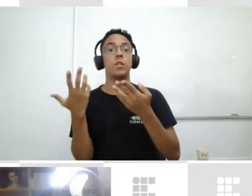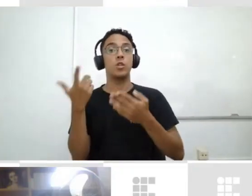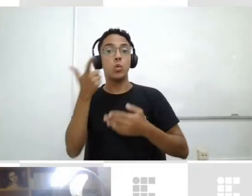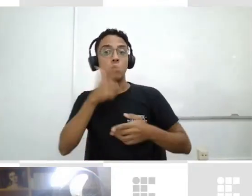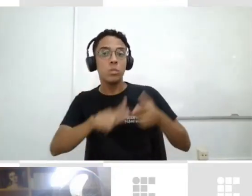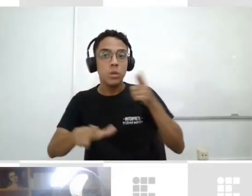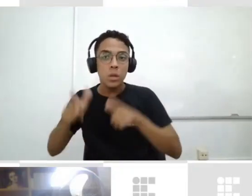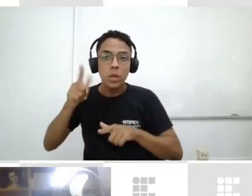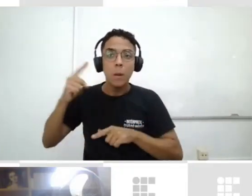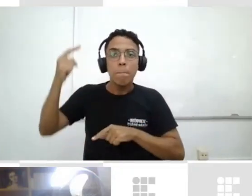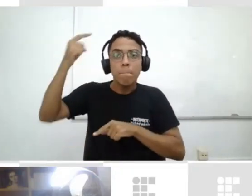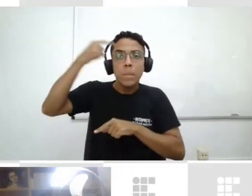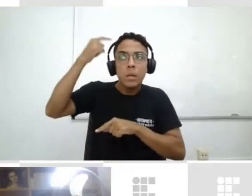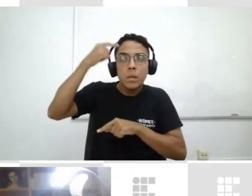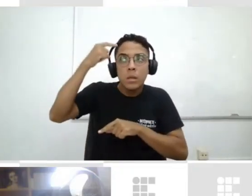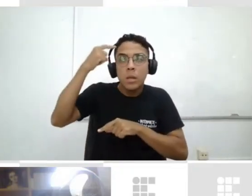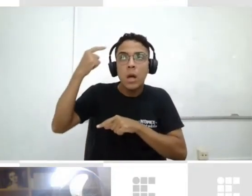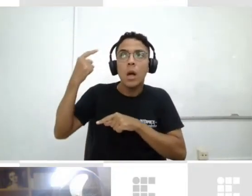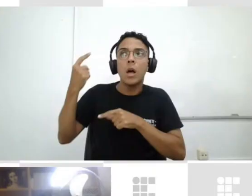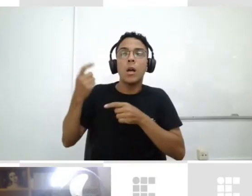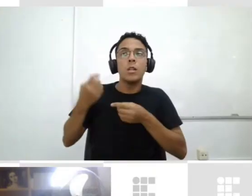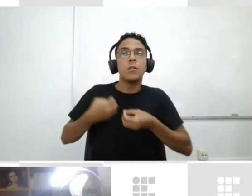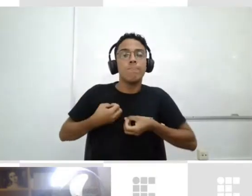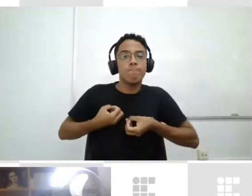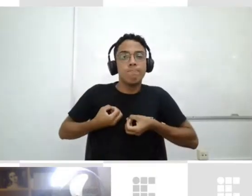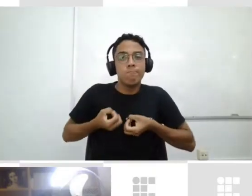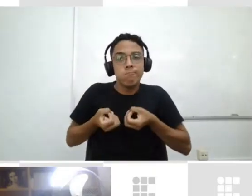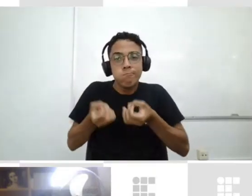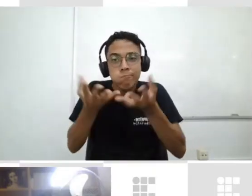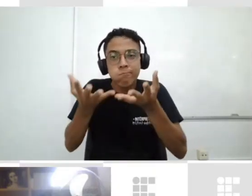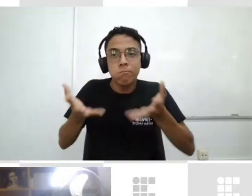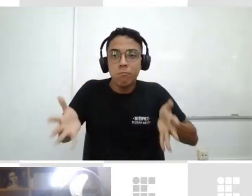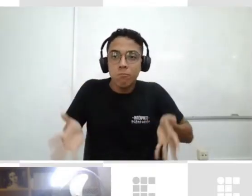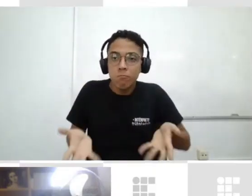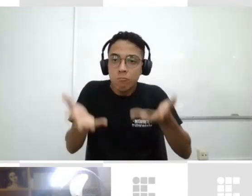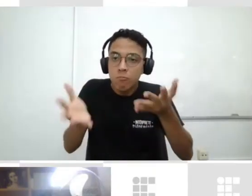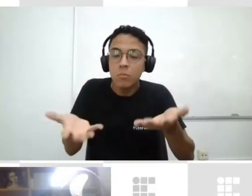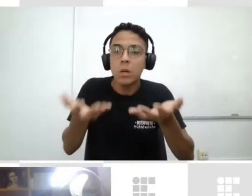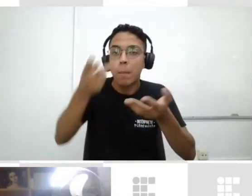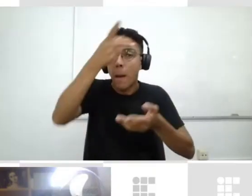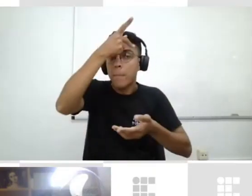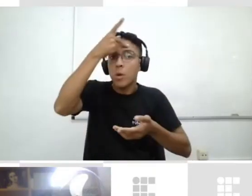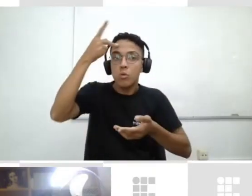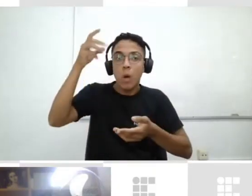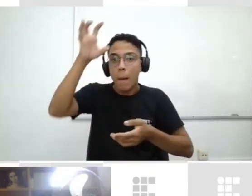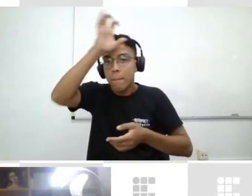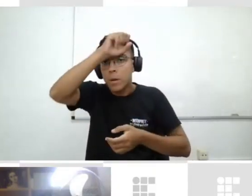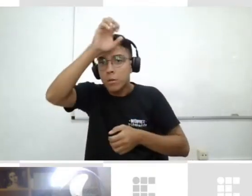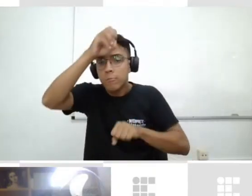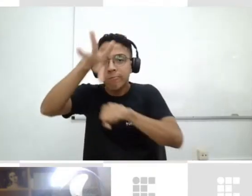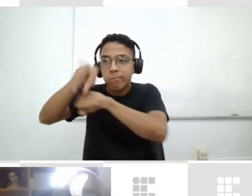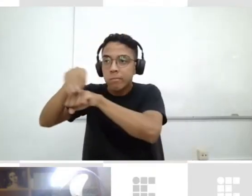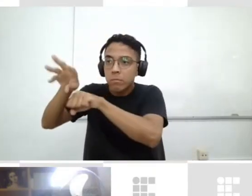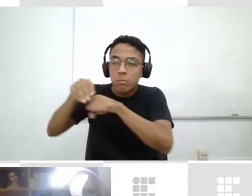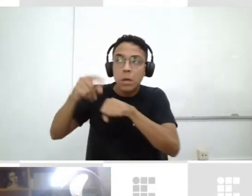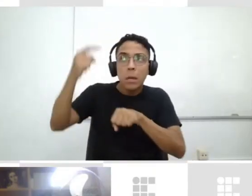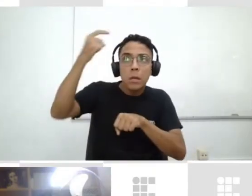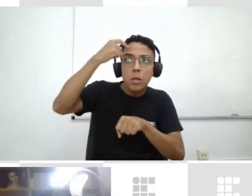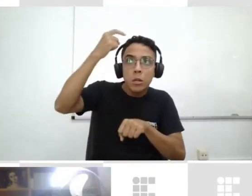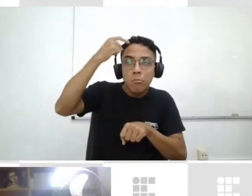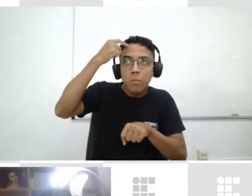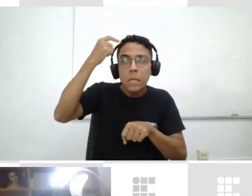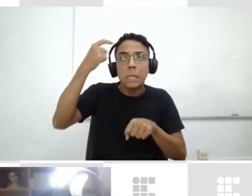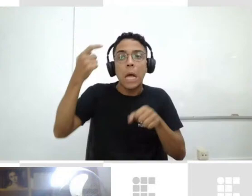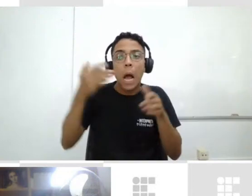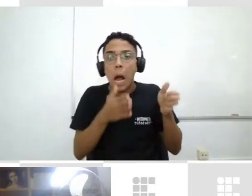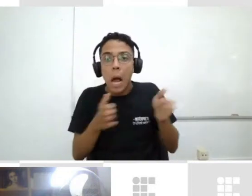pensar com as pessoas, né? Levar essa realidade e podermos pensar caminhos e